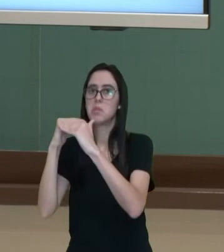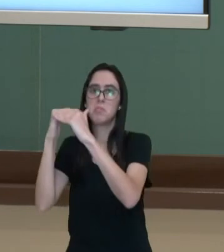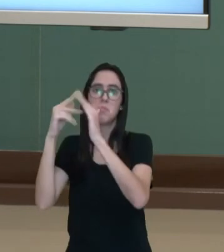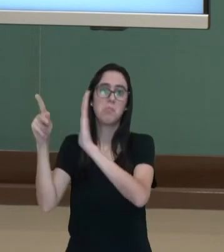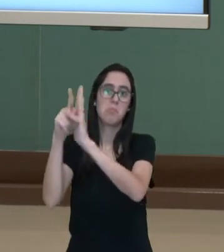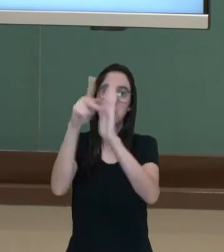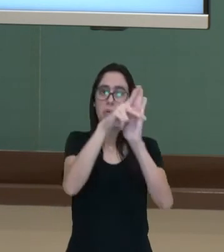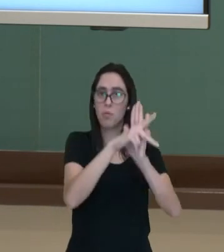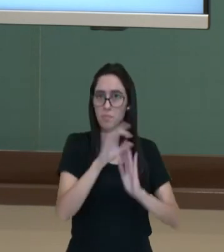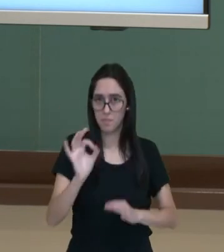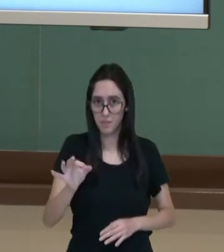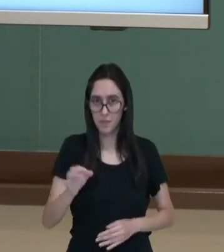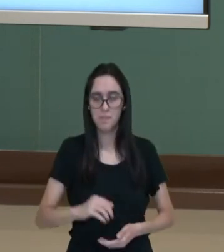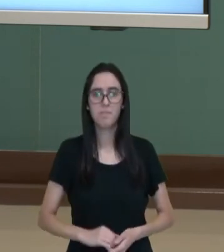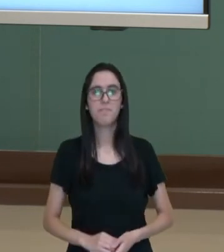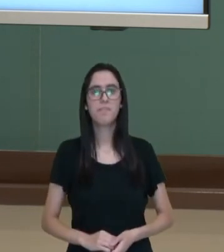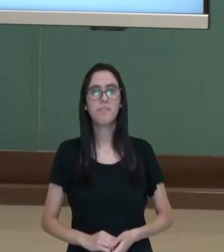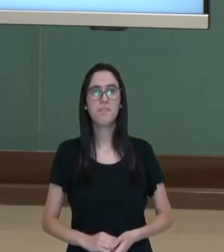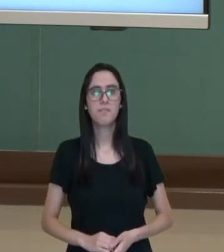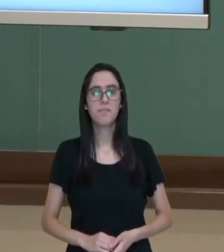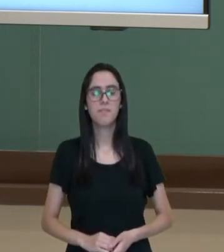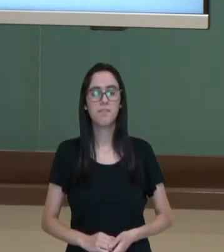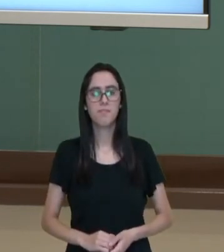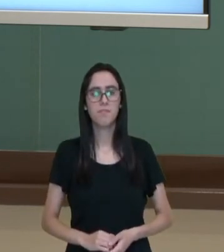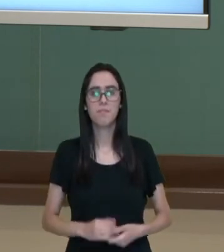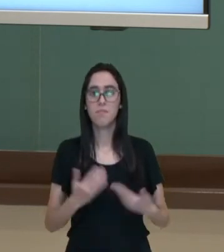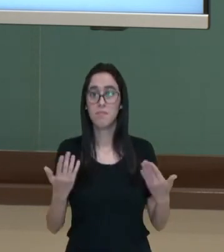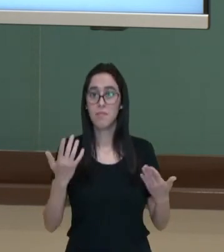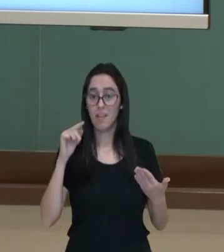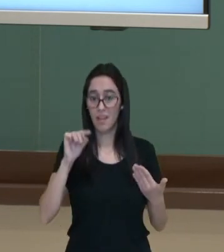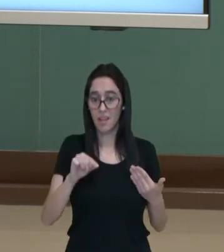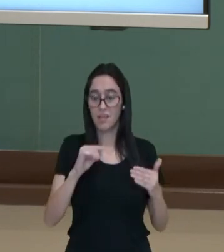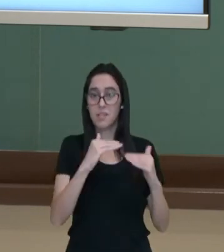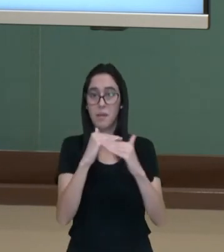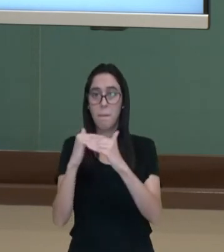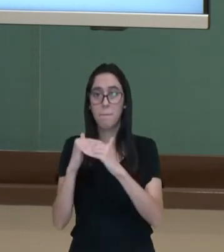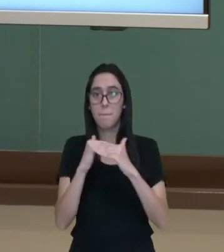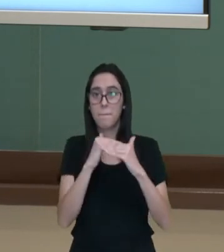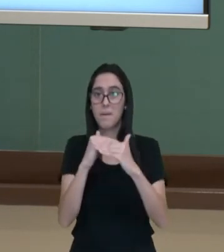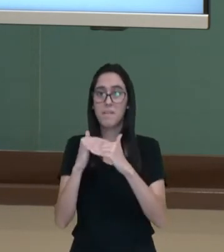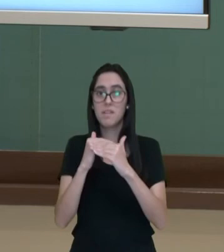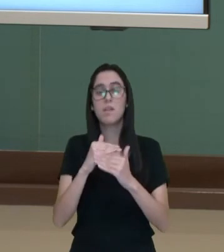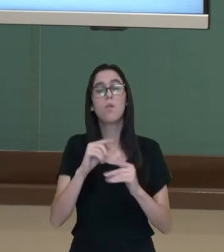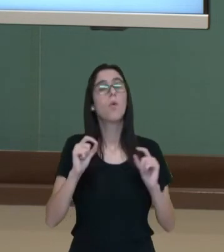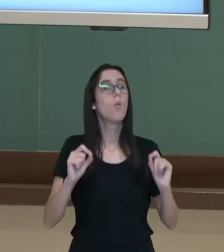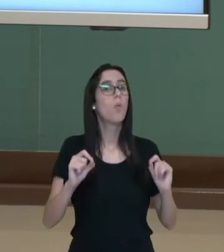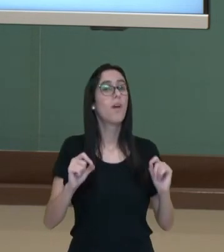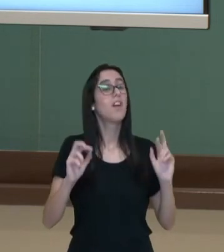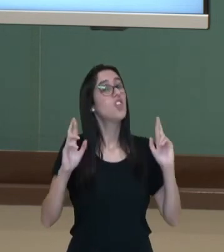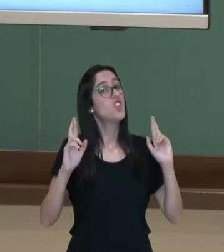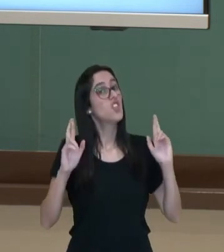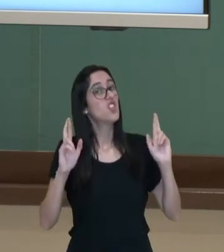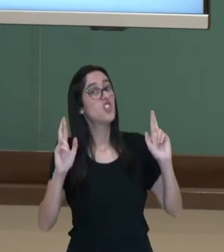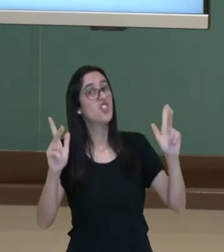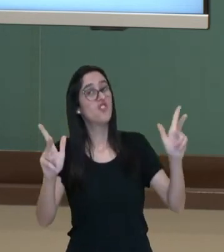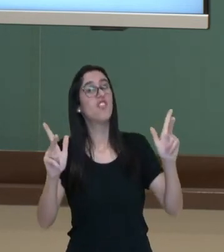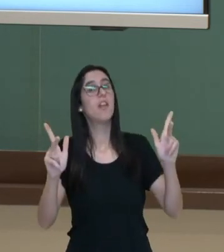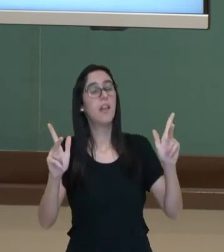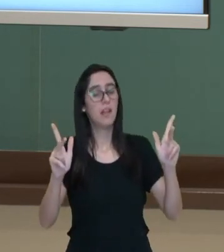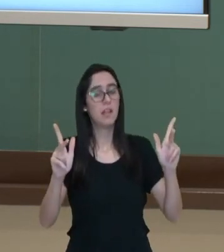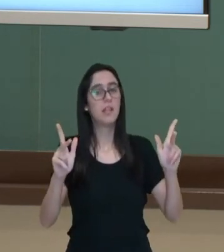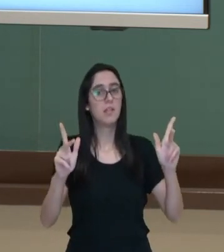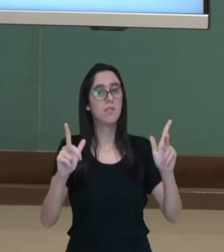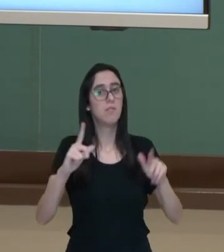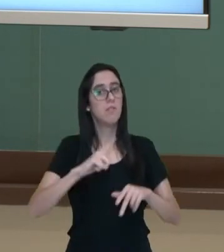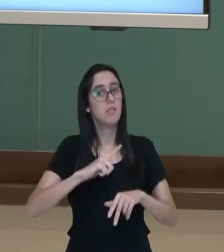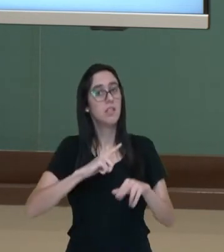verdade? E, pessoal, esse padrão, ele é diferente, né? A medida padronizada, ela é